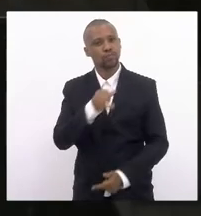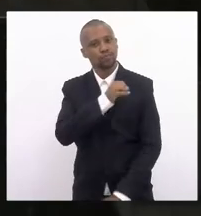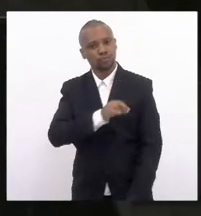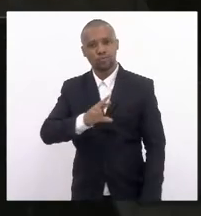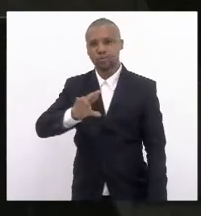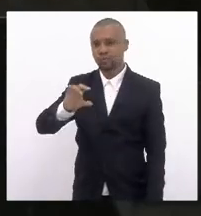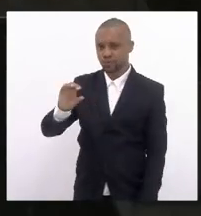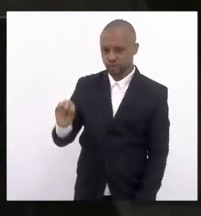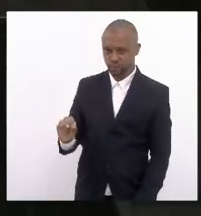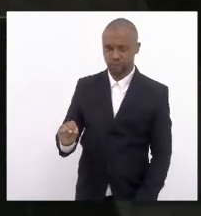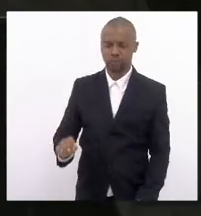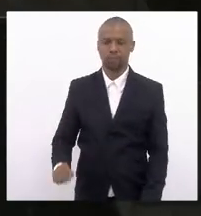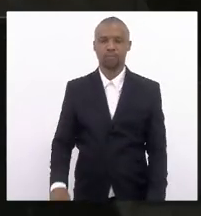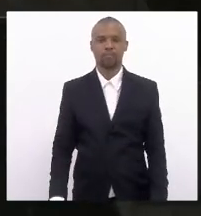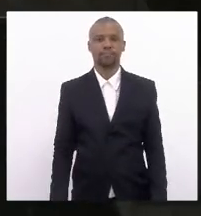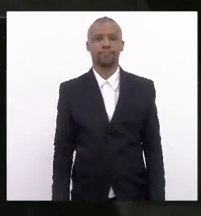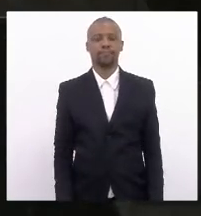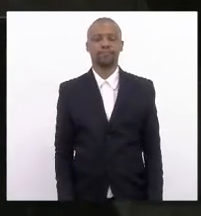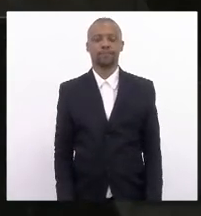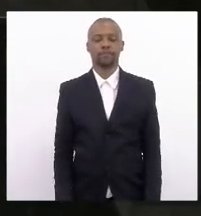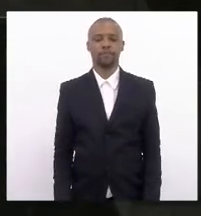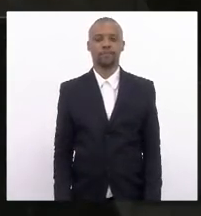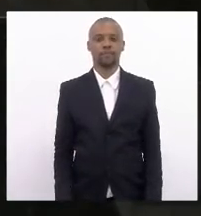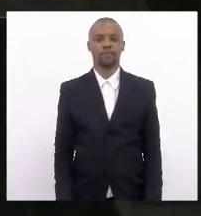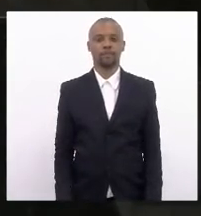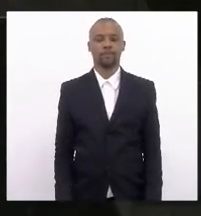de Janeiro.